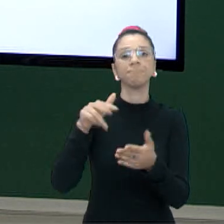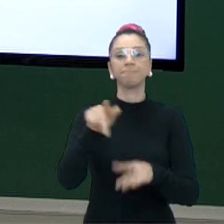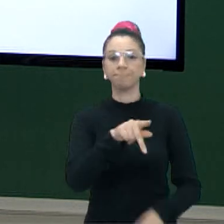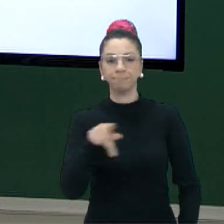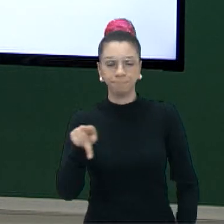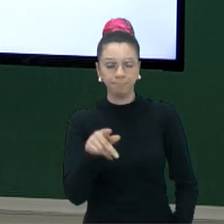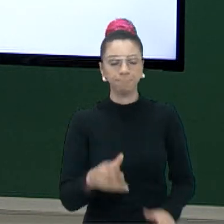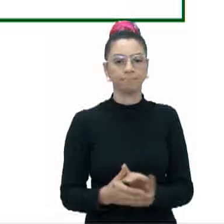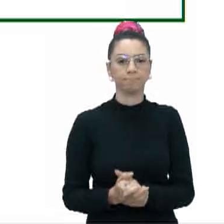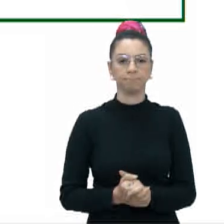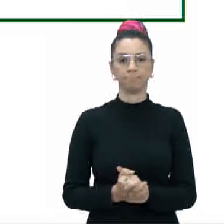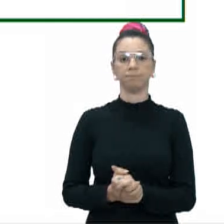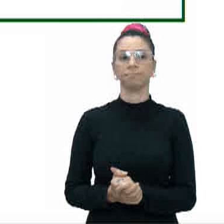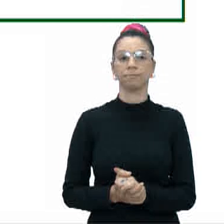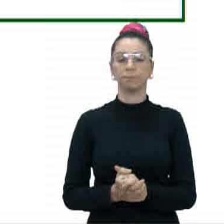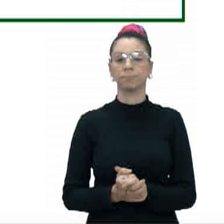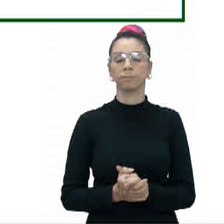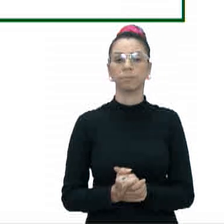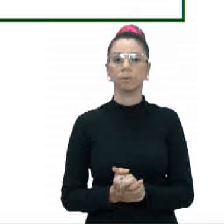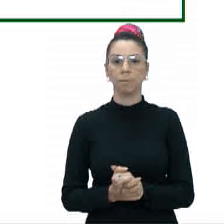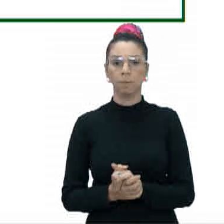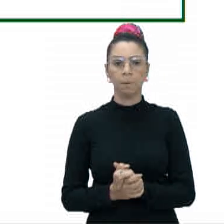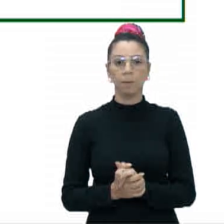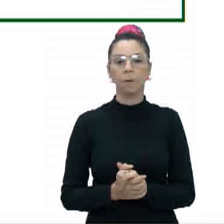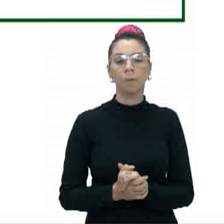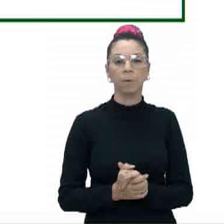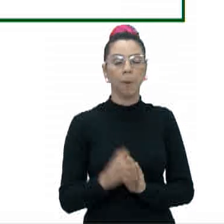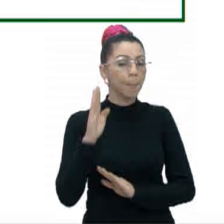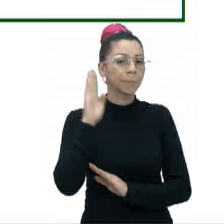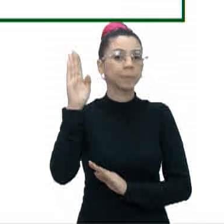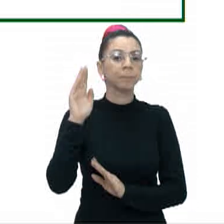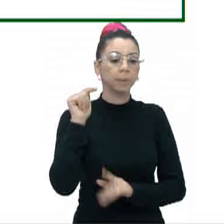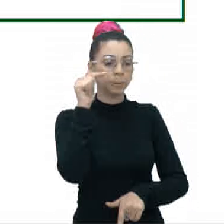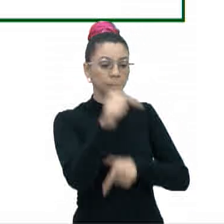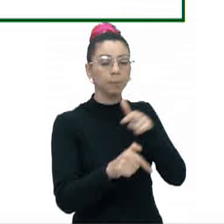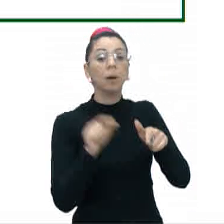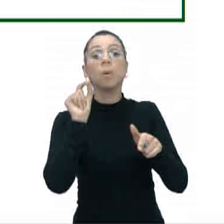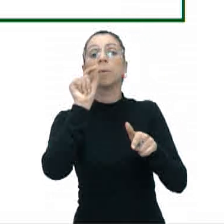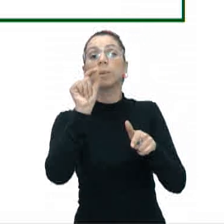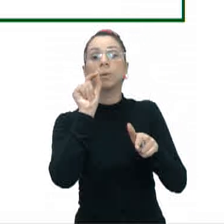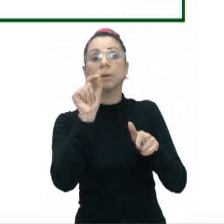Seu principal trabalho é a gramática generativa ou gerativa